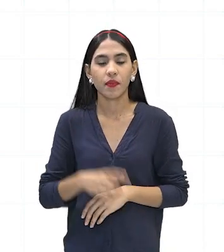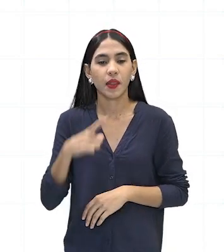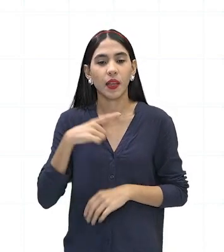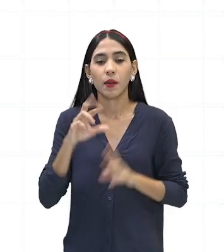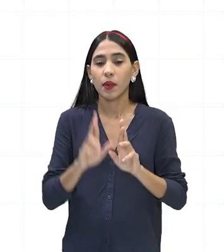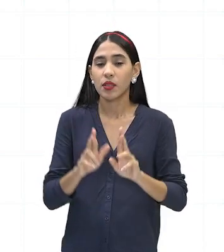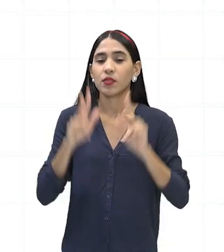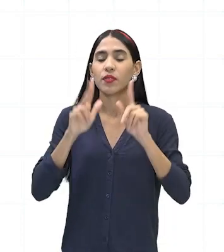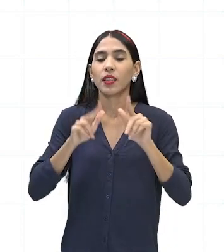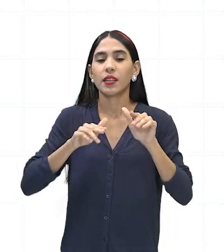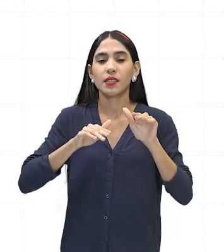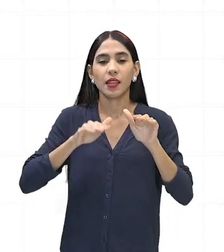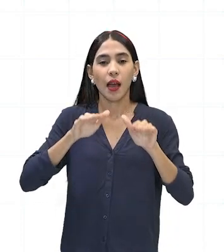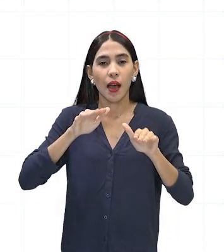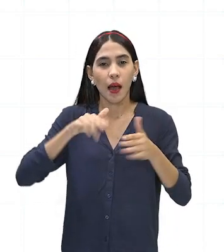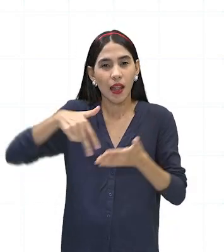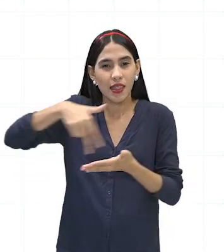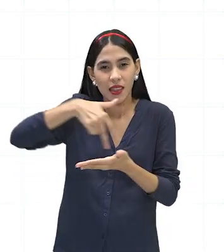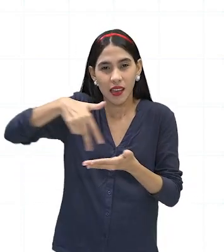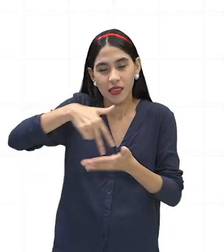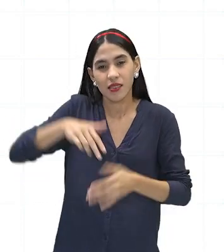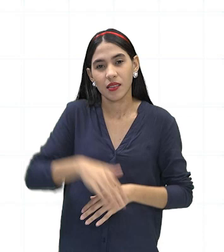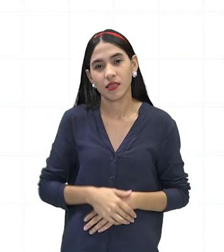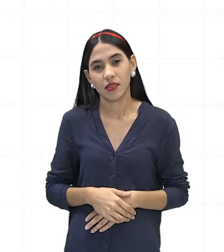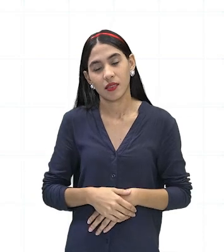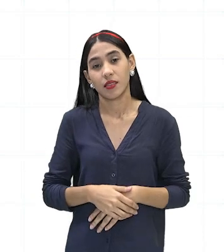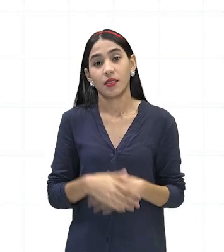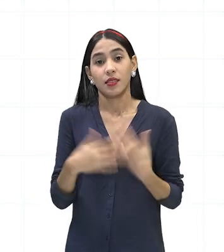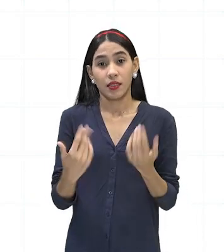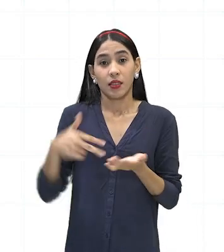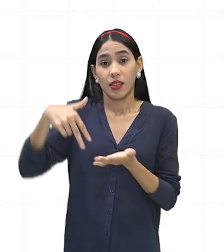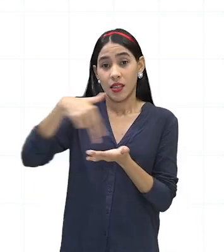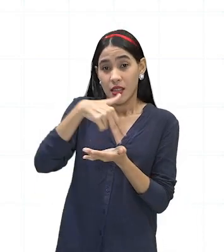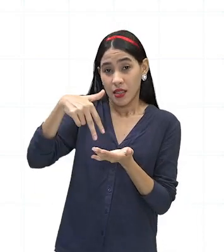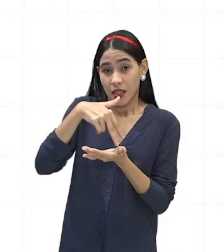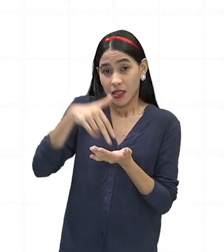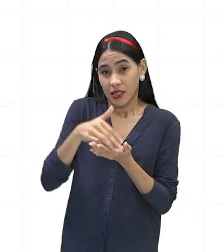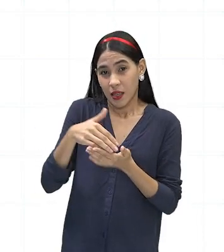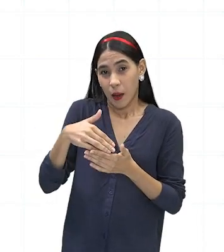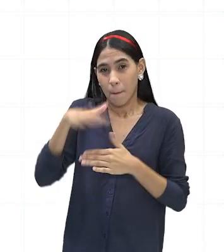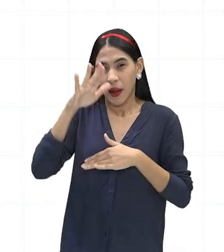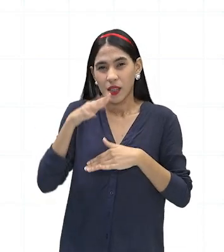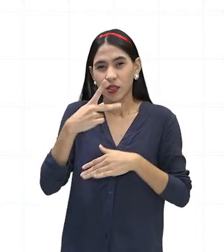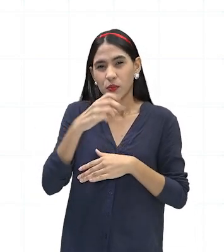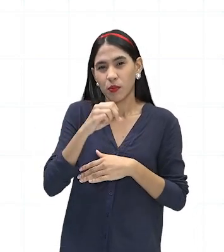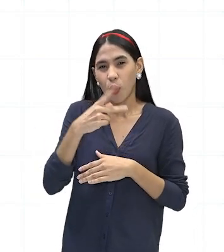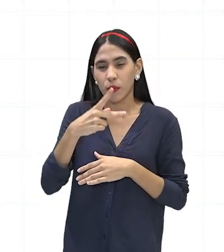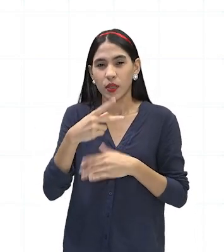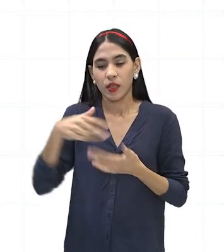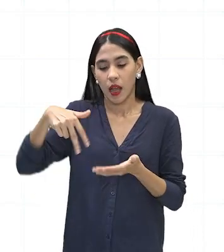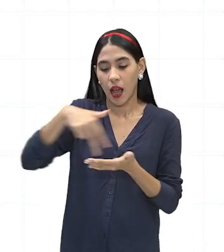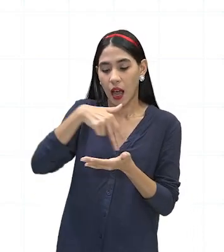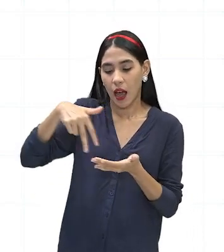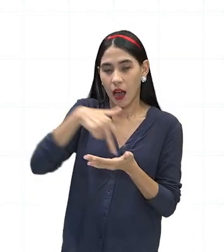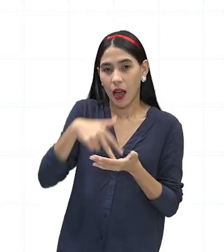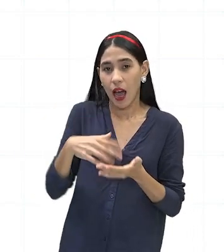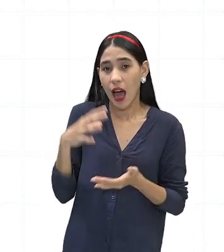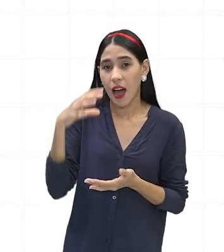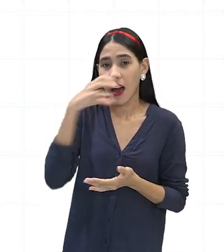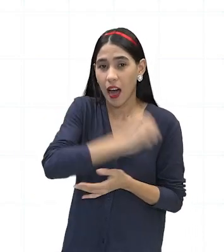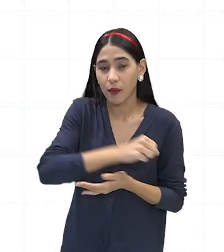nos passos. O forró, nesse estilo, ele se torna mais pop e os passos são mais rápidos, com